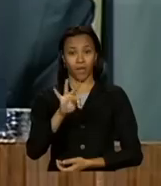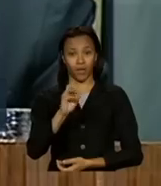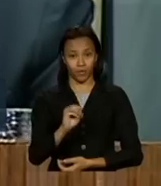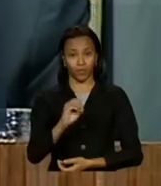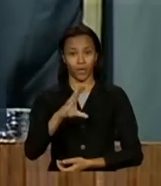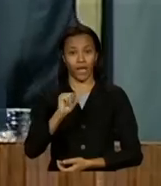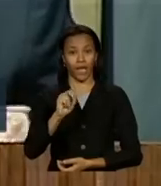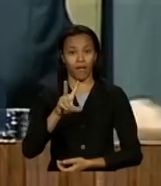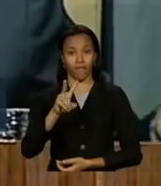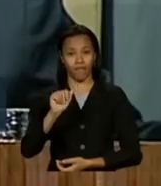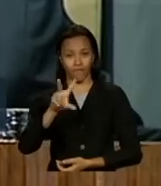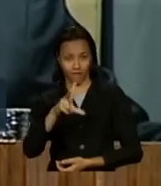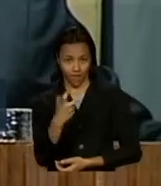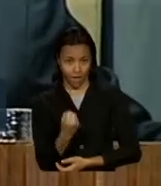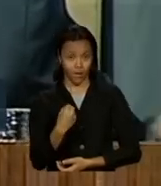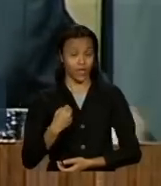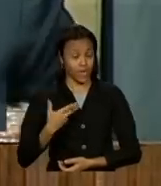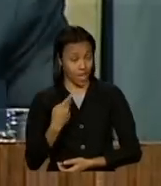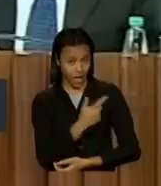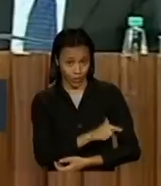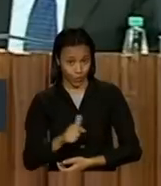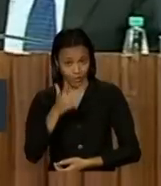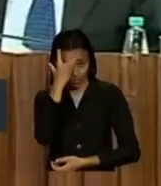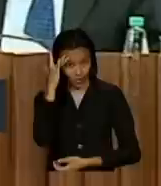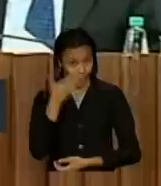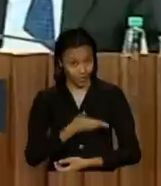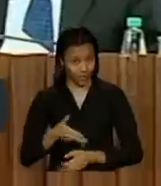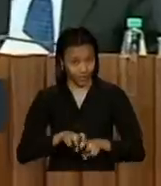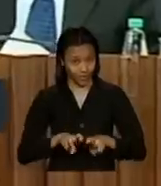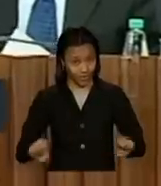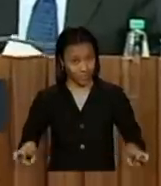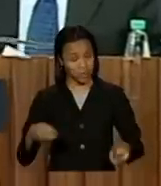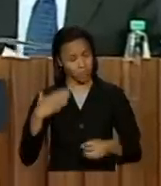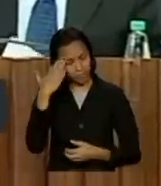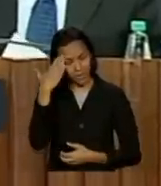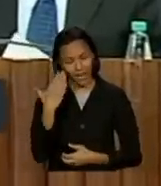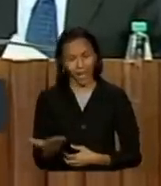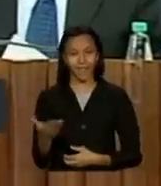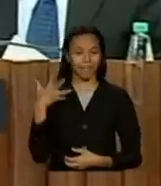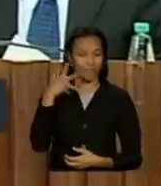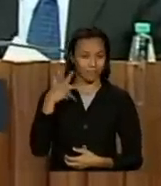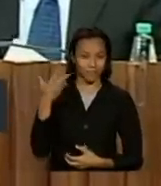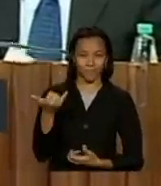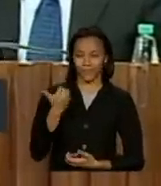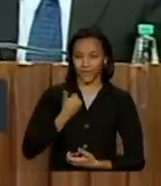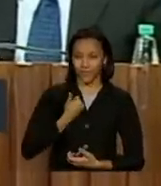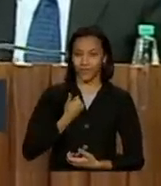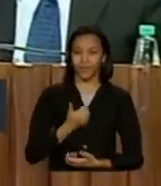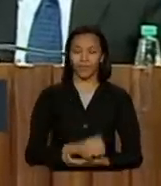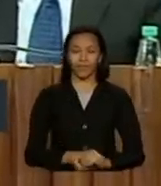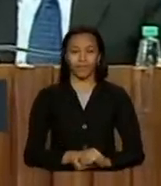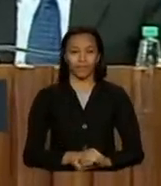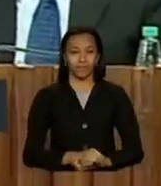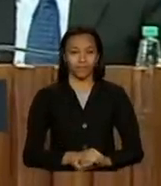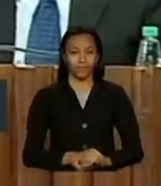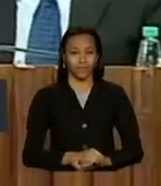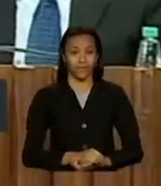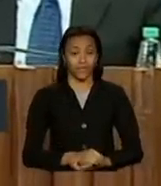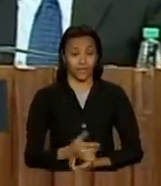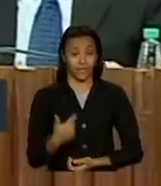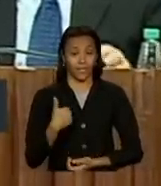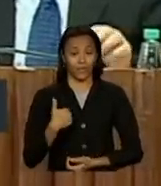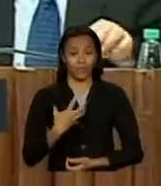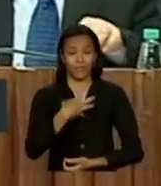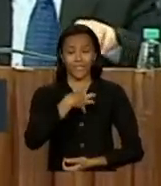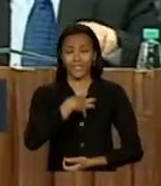e quero agradecer a generosidade das suas palavras Dr Gilberto e eu me sinto